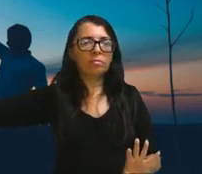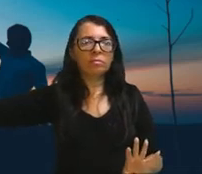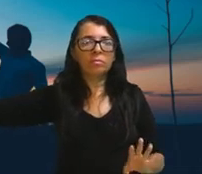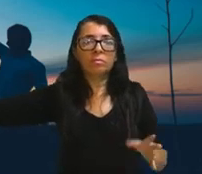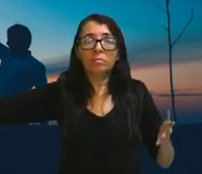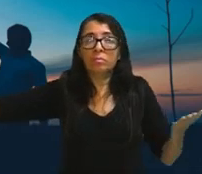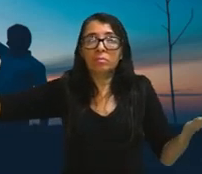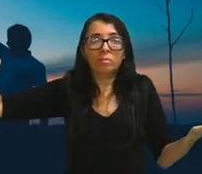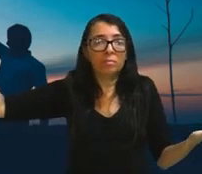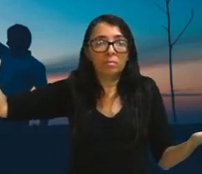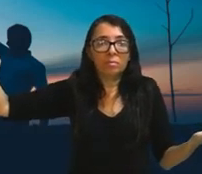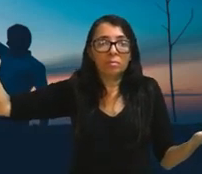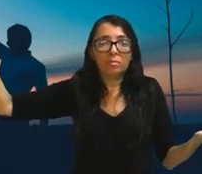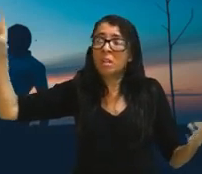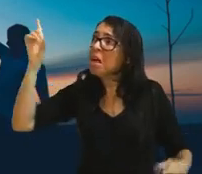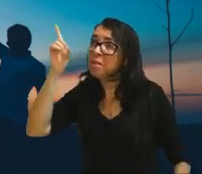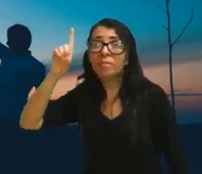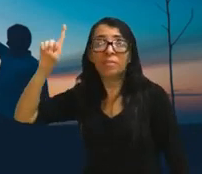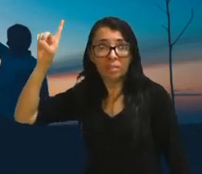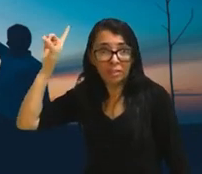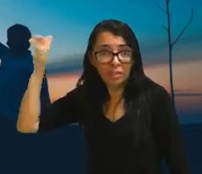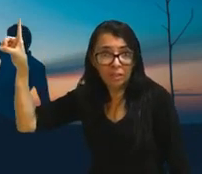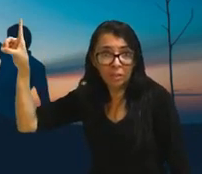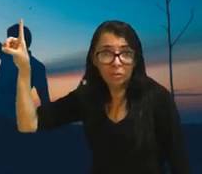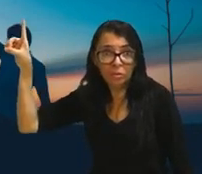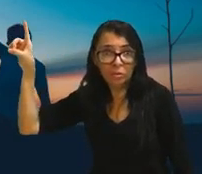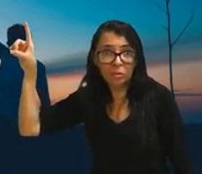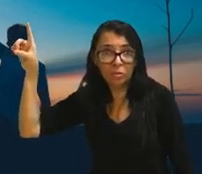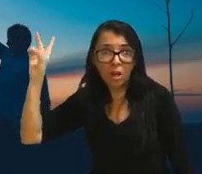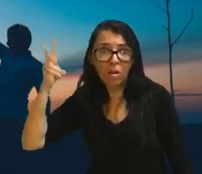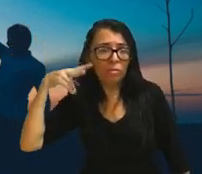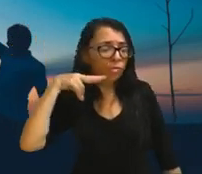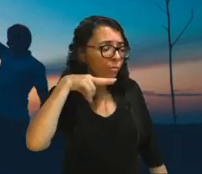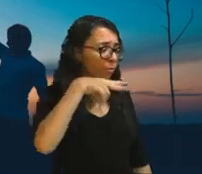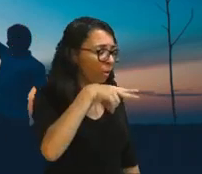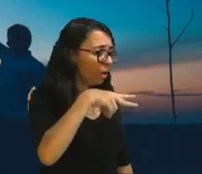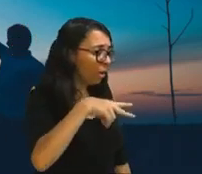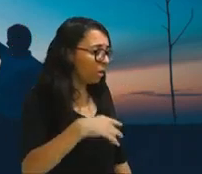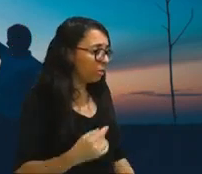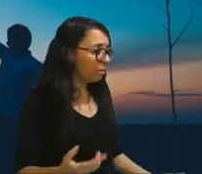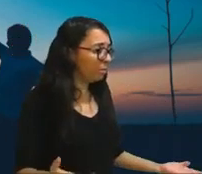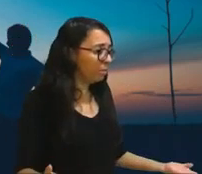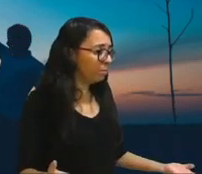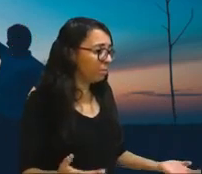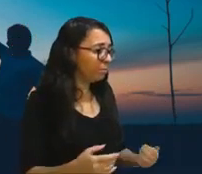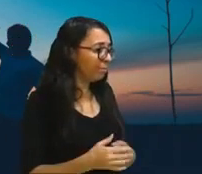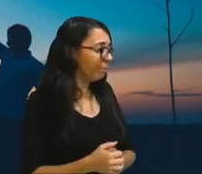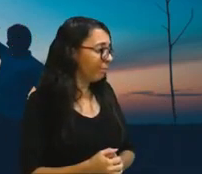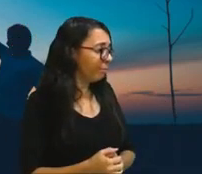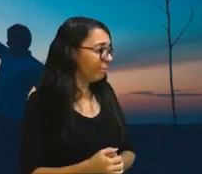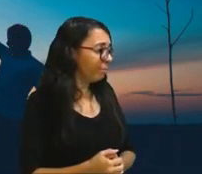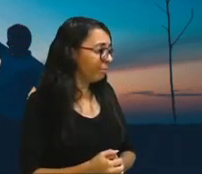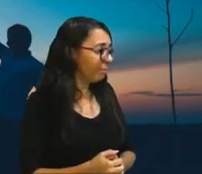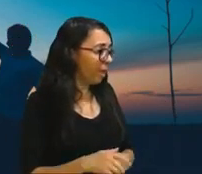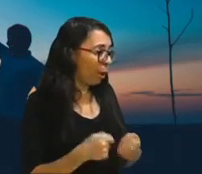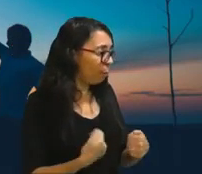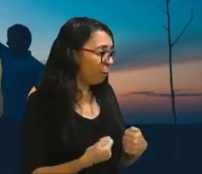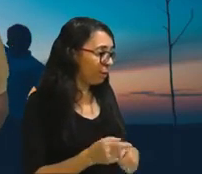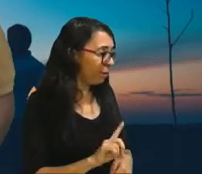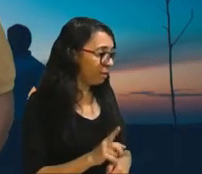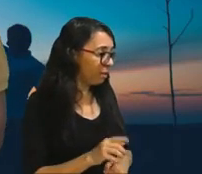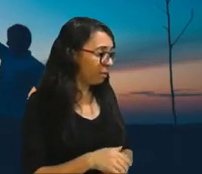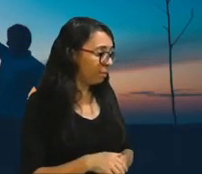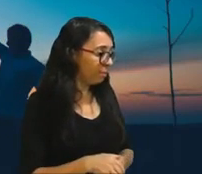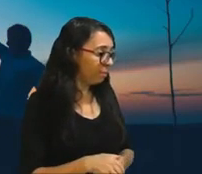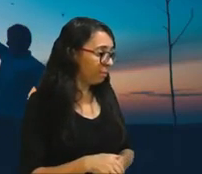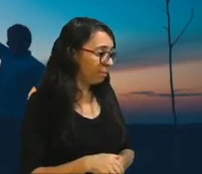tecnologia e já cria um sistema para poder quebrar aquela tecnologia de segurança. Então devemos acreditar